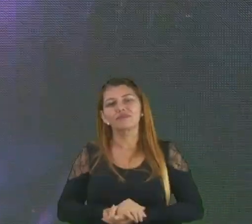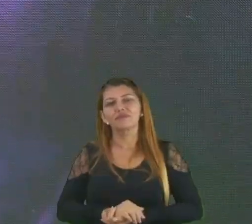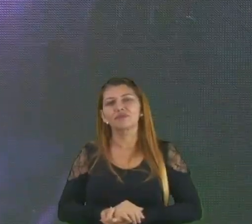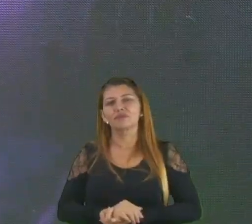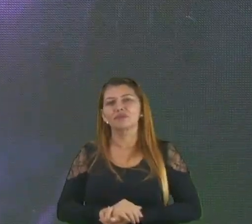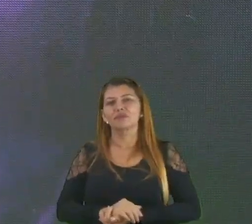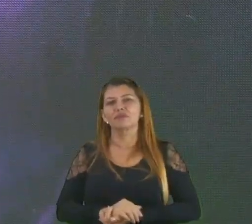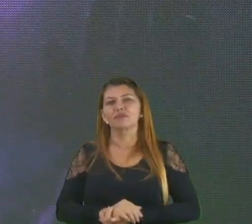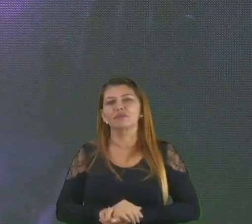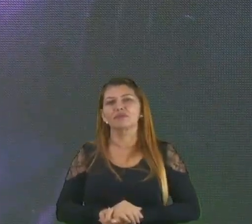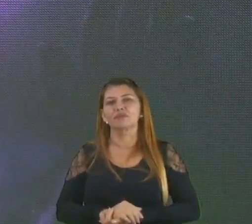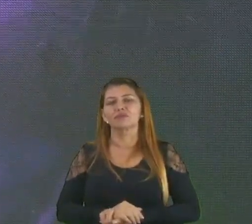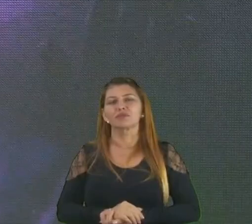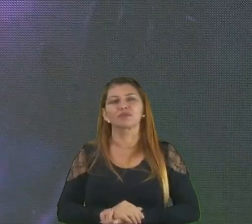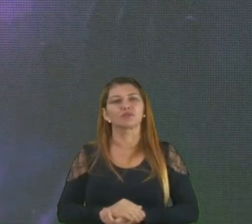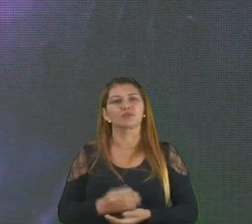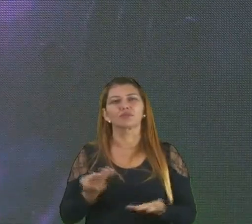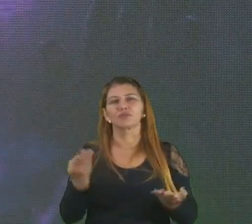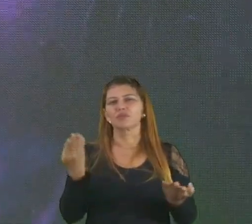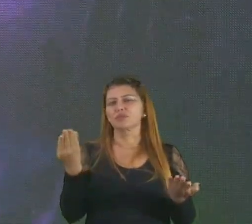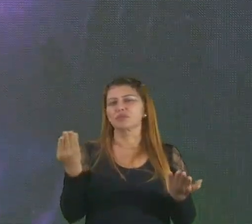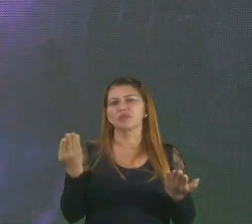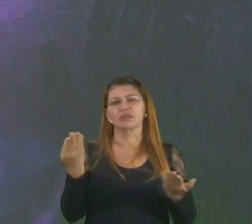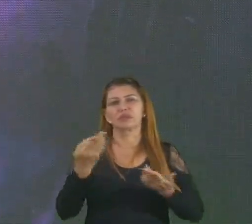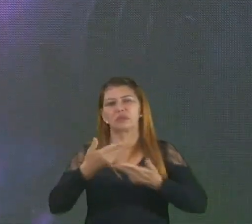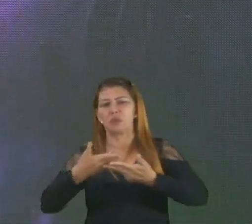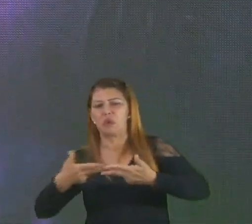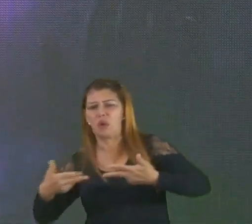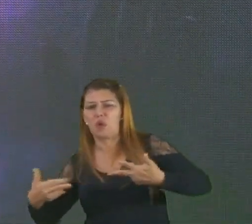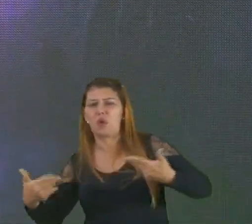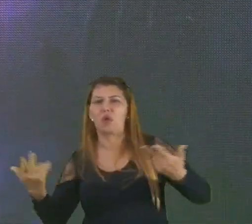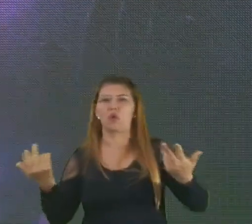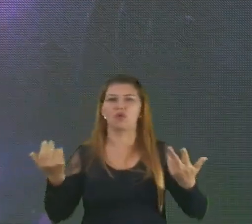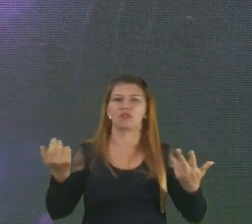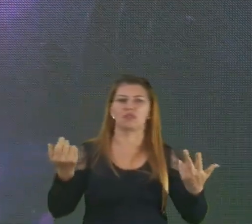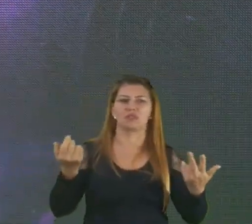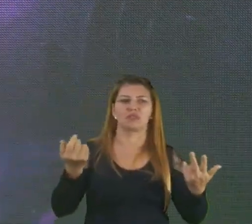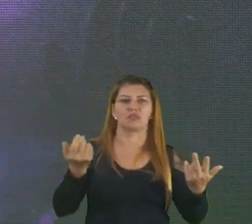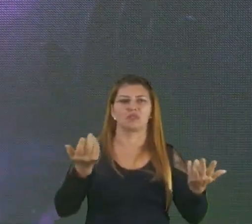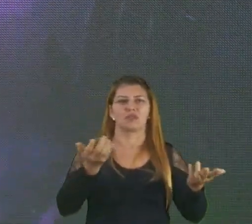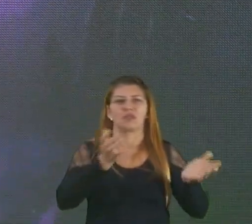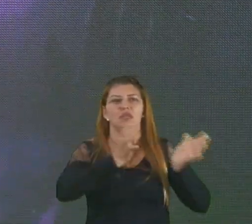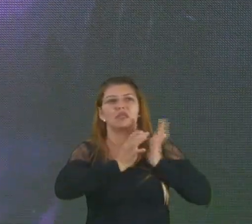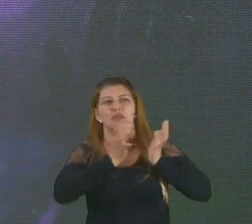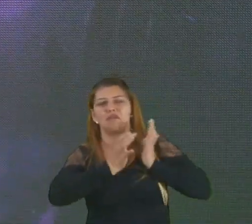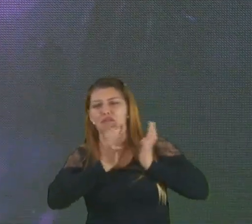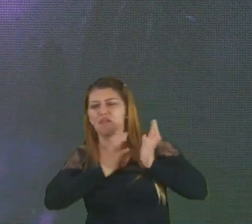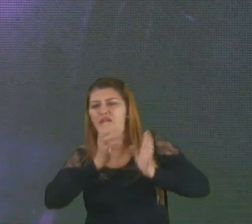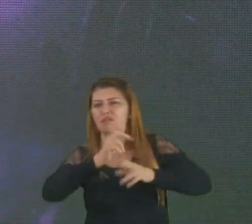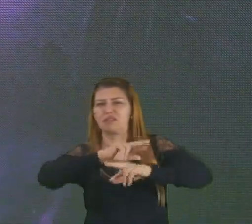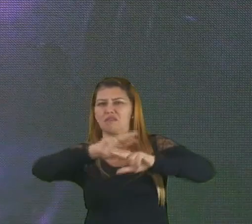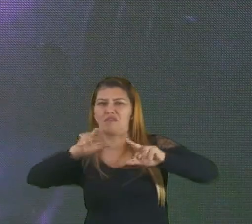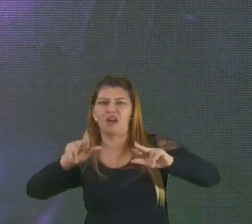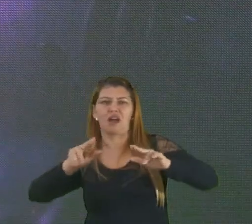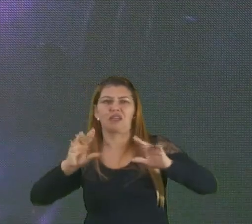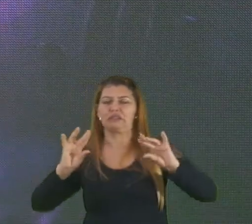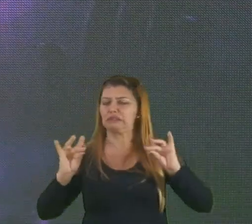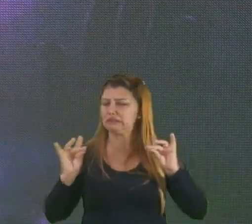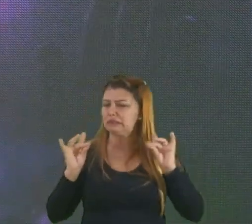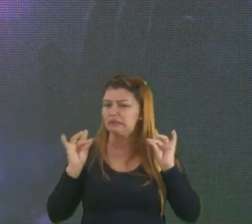Todo bem acumulado será queimado. Não se trata de aniquilação de pessoas,